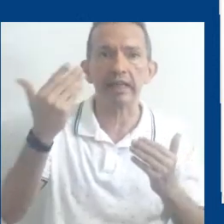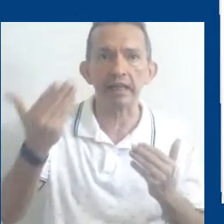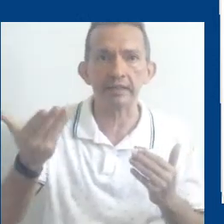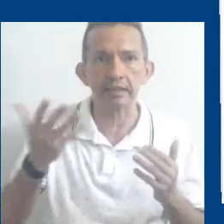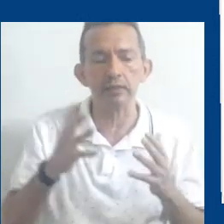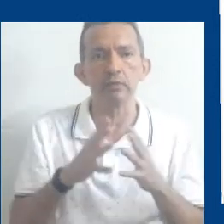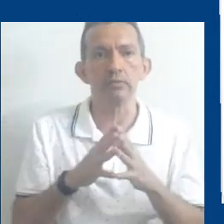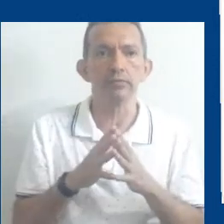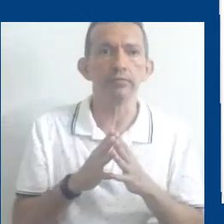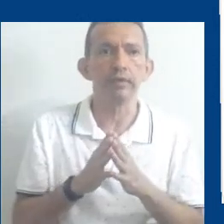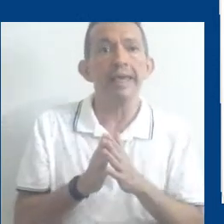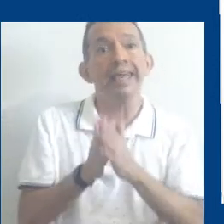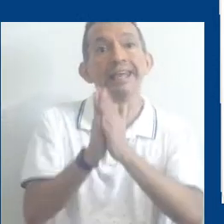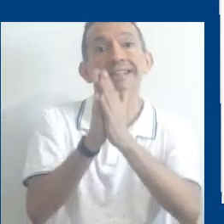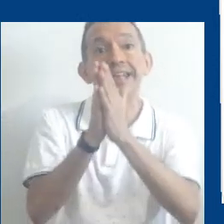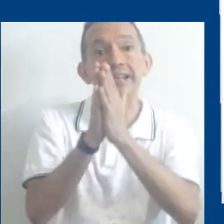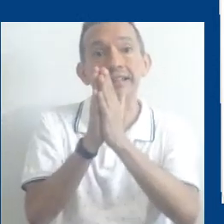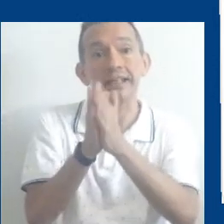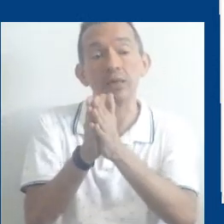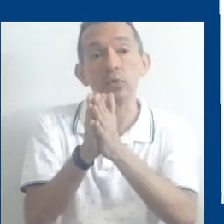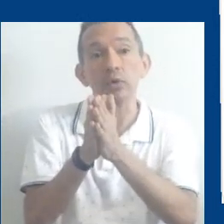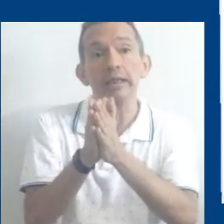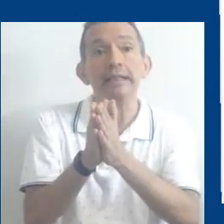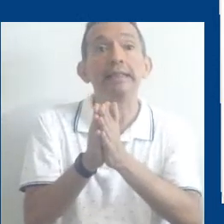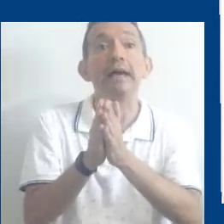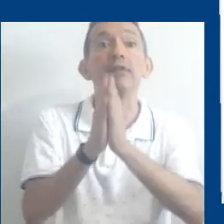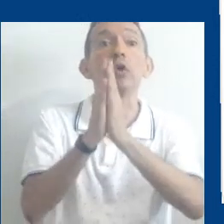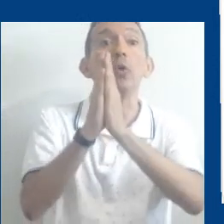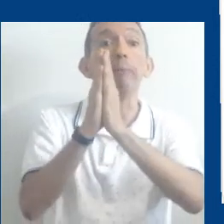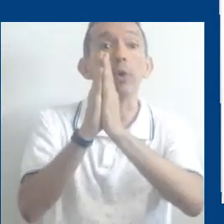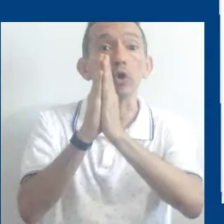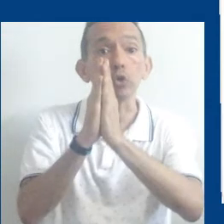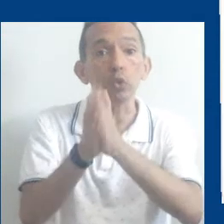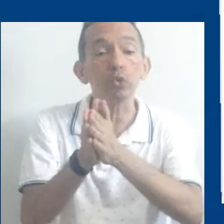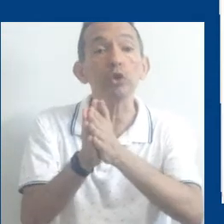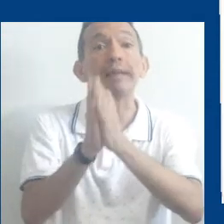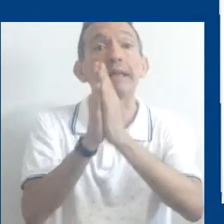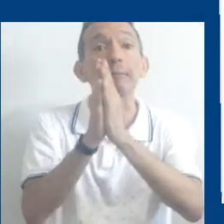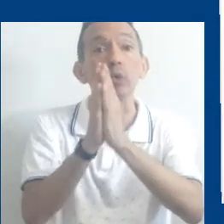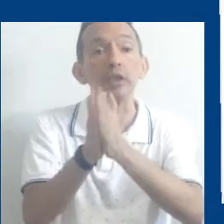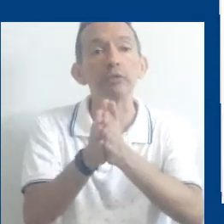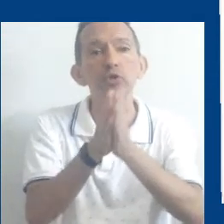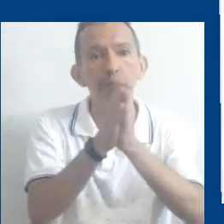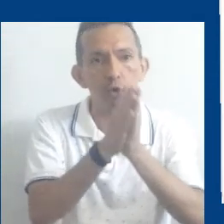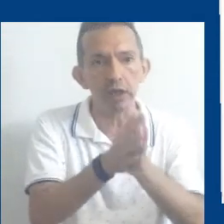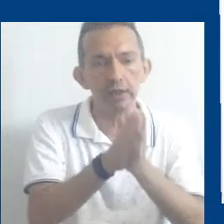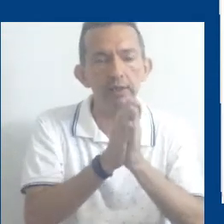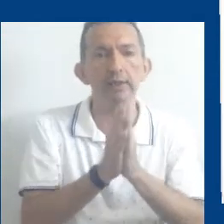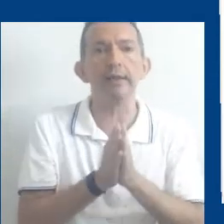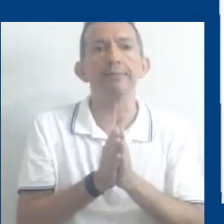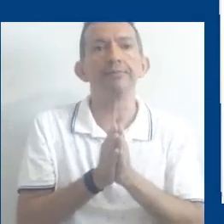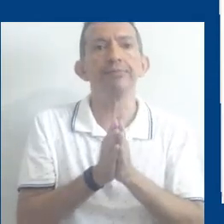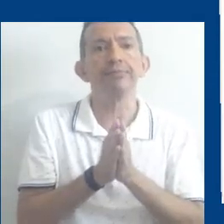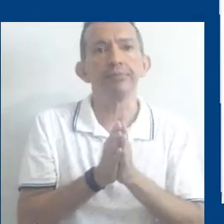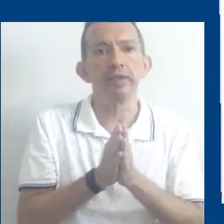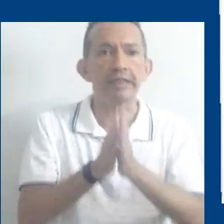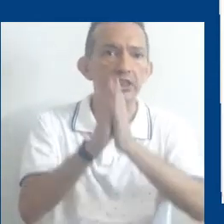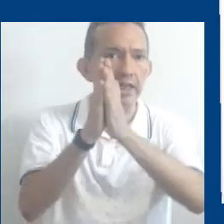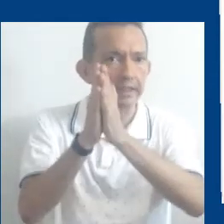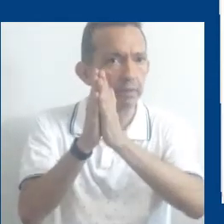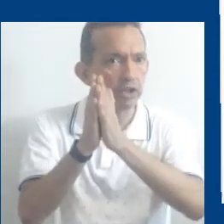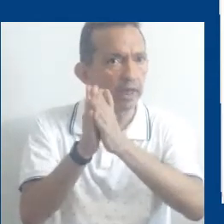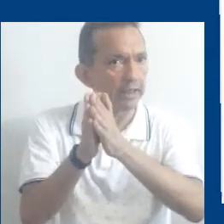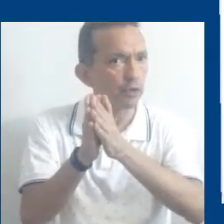com secreção. Excreção tem a ver com produto de metabolismo de proteína, que